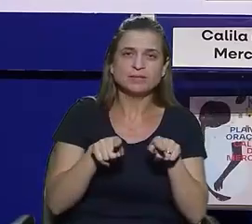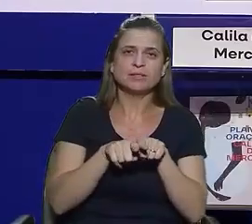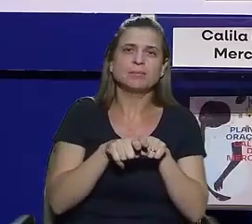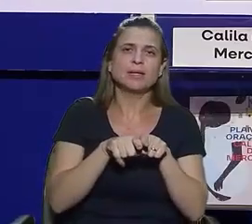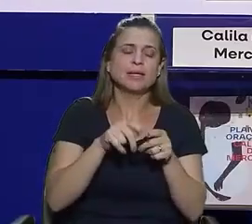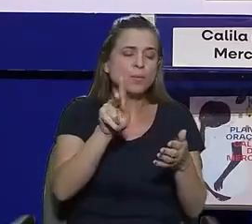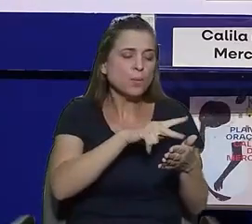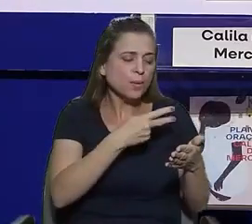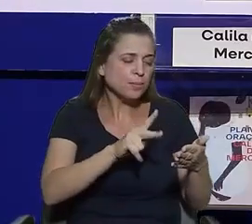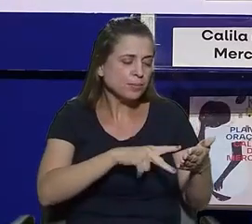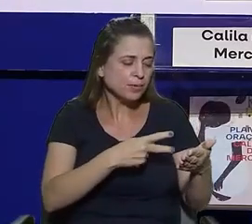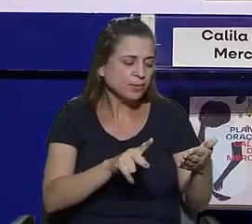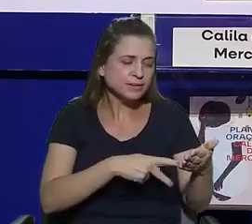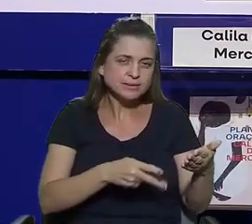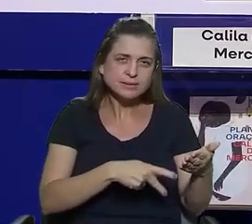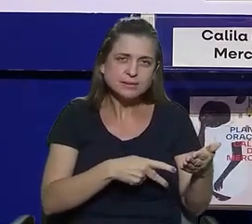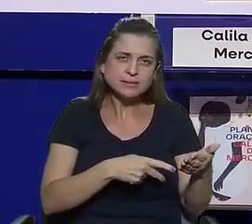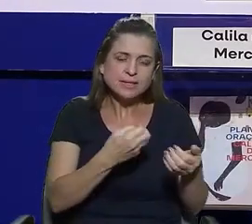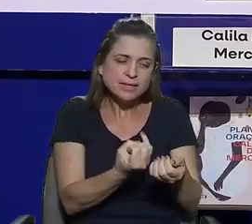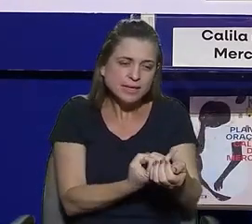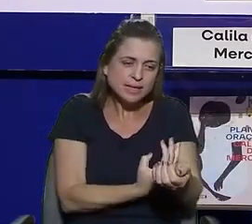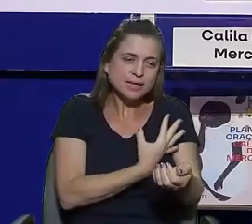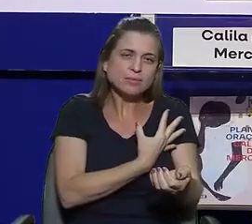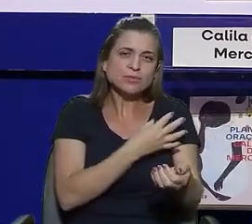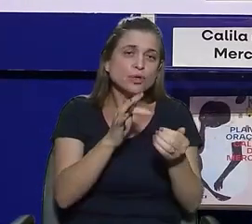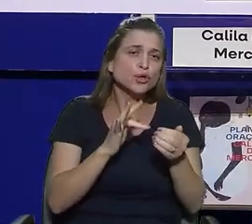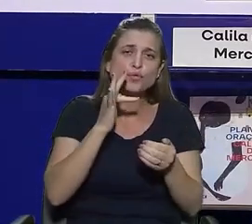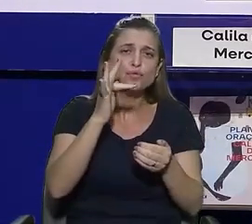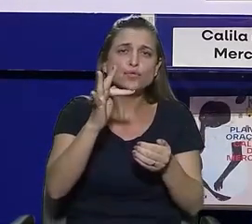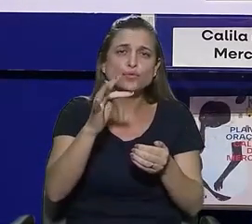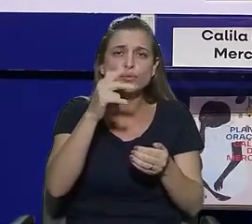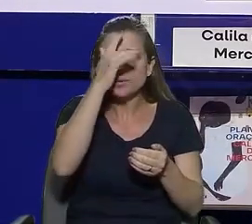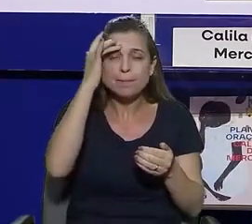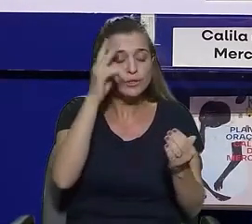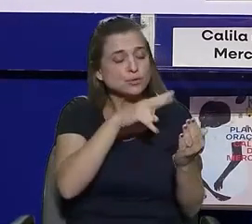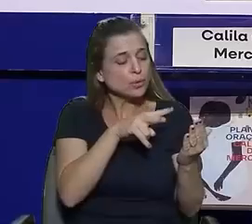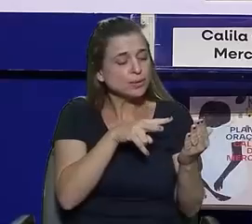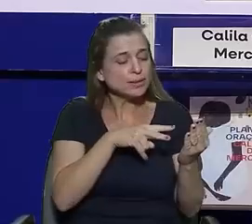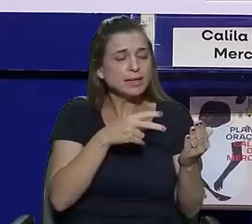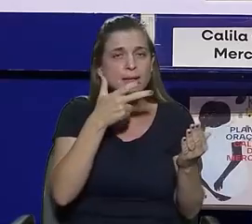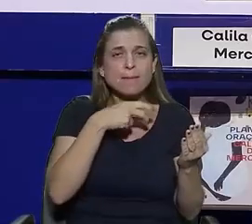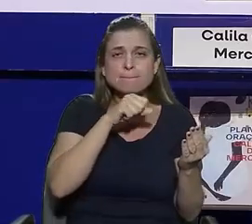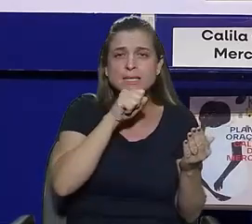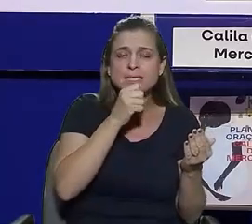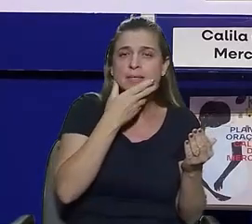uma poesia, emocionar quem leria para minha mãe, pai, toda a família